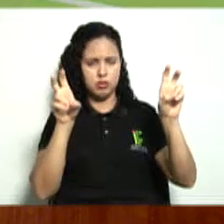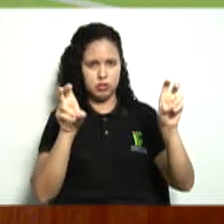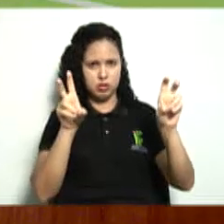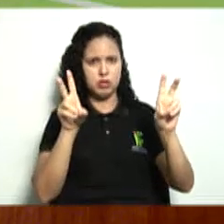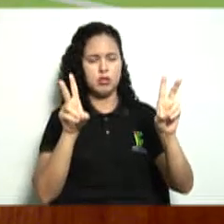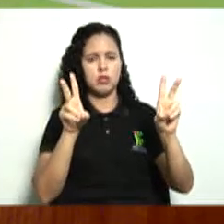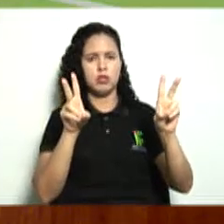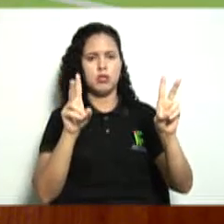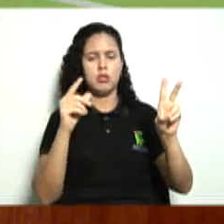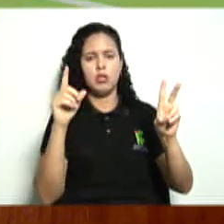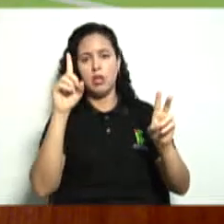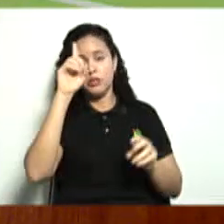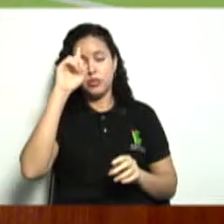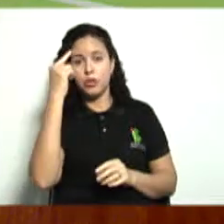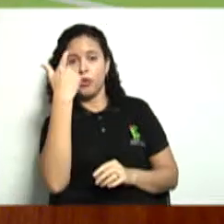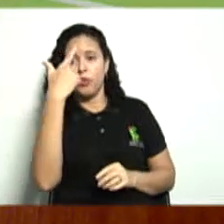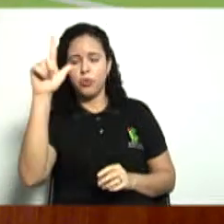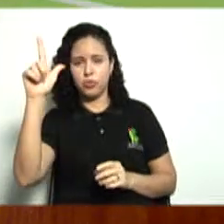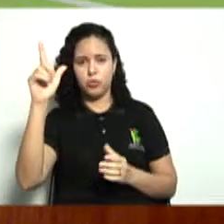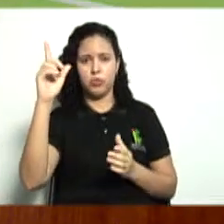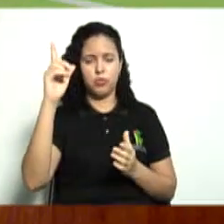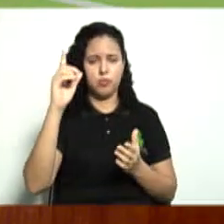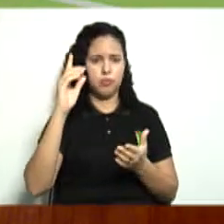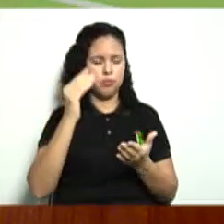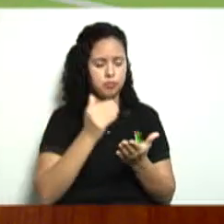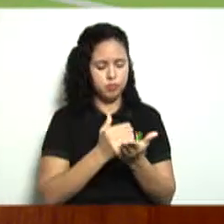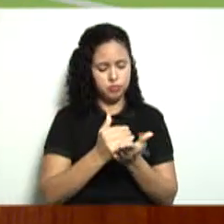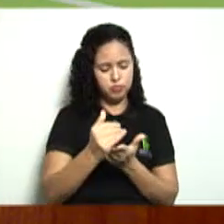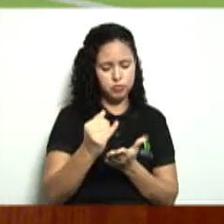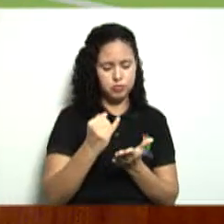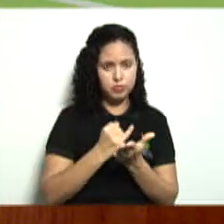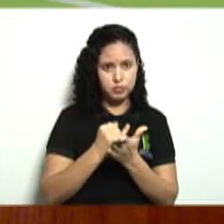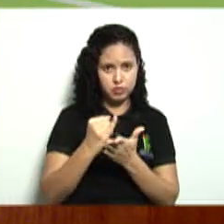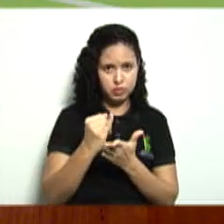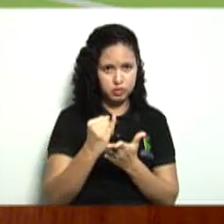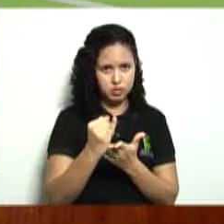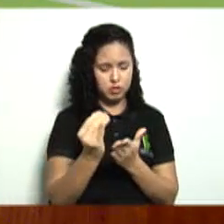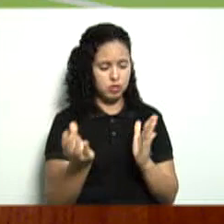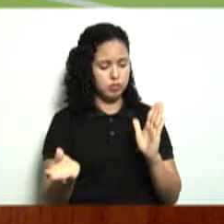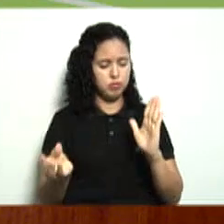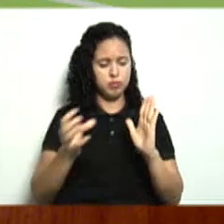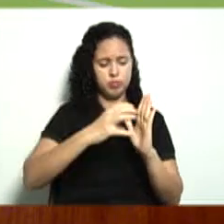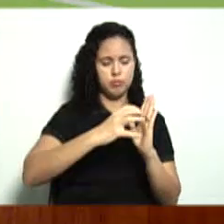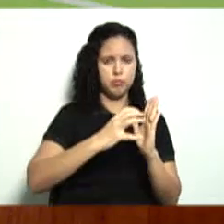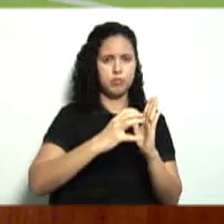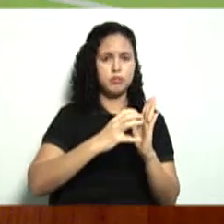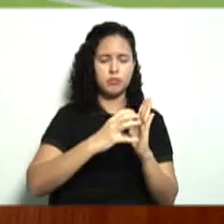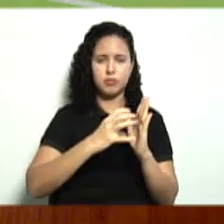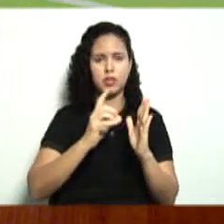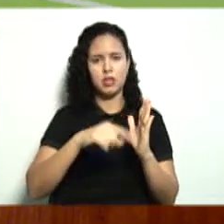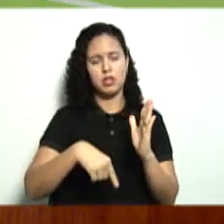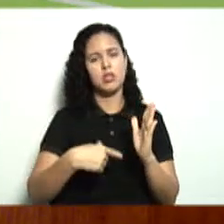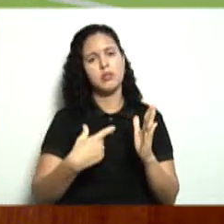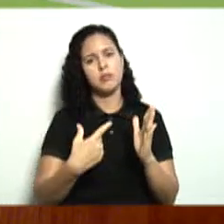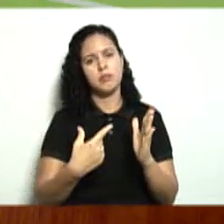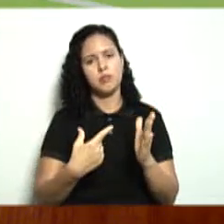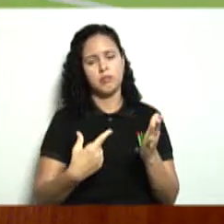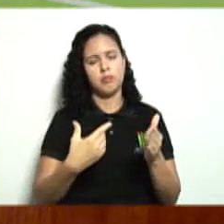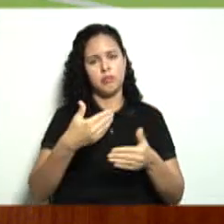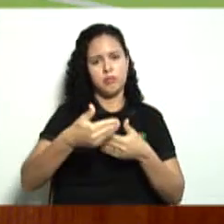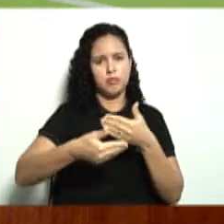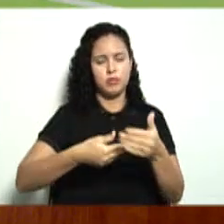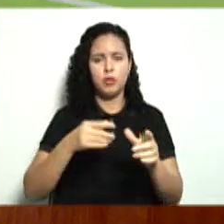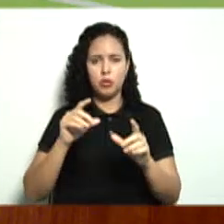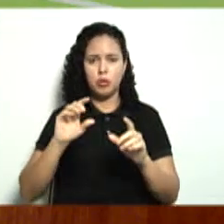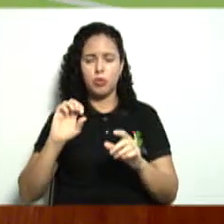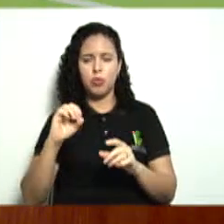algo mais, vou iniciar com a introdução. Vou lá e coloco a introdução nesse arquivo. Isso aí nada mais é do que uma atualização. Ou você tem uma